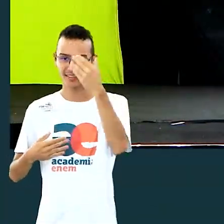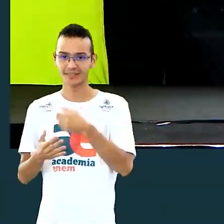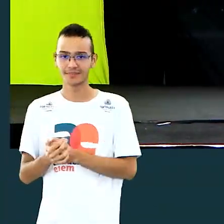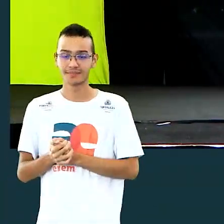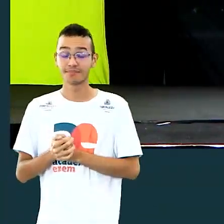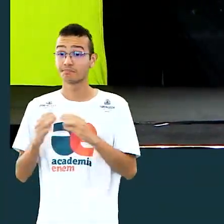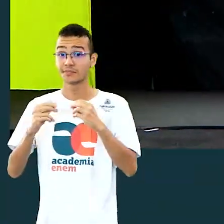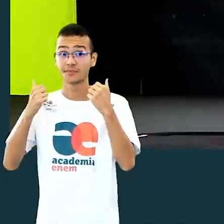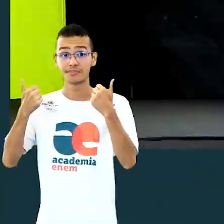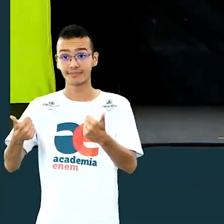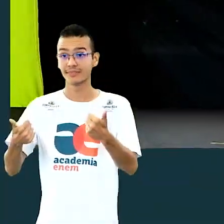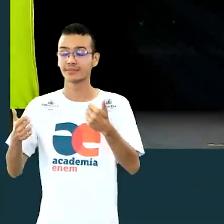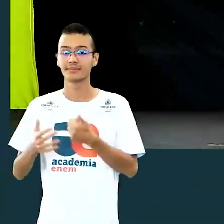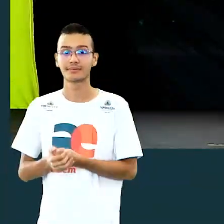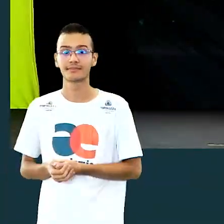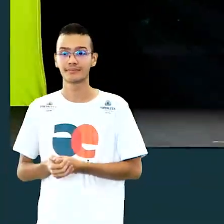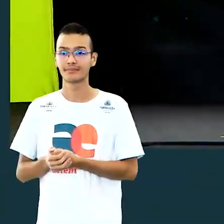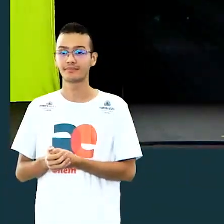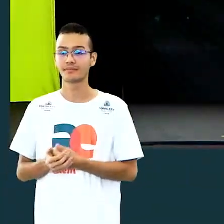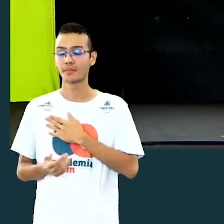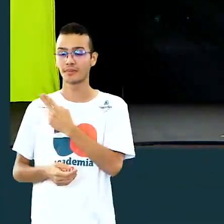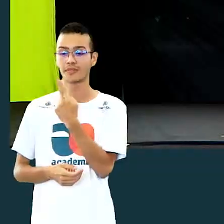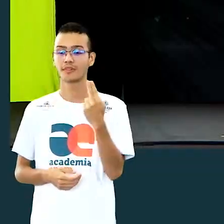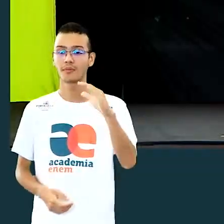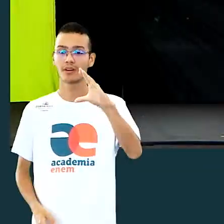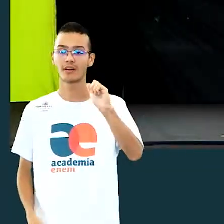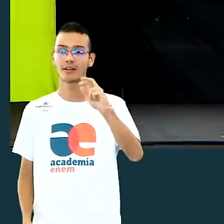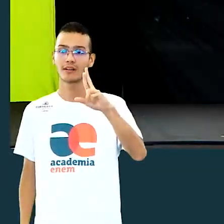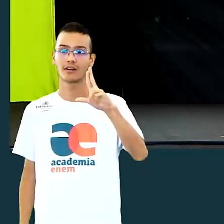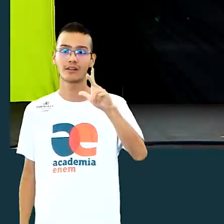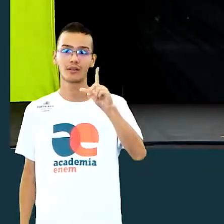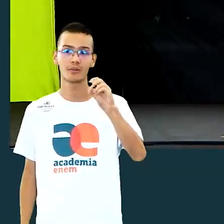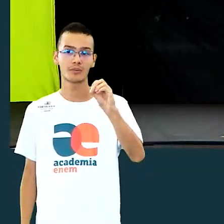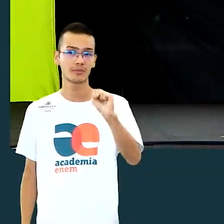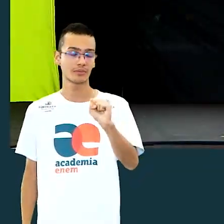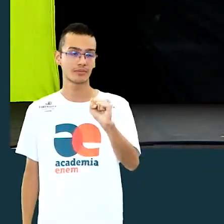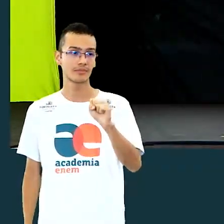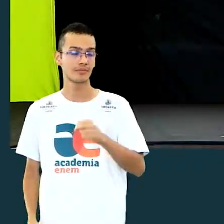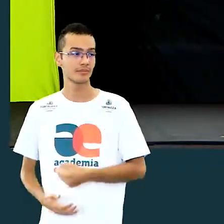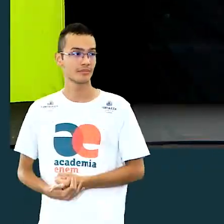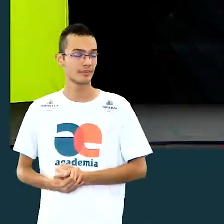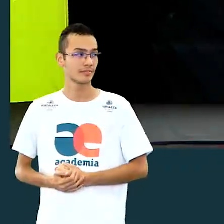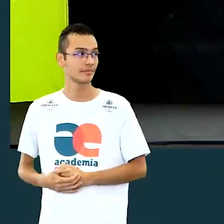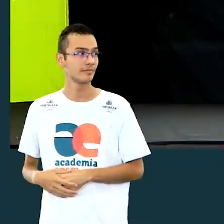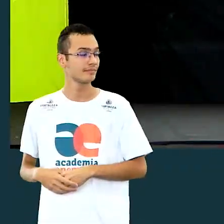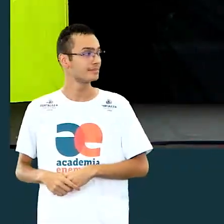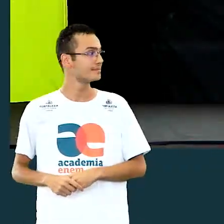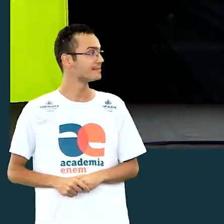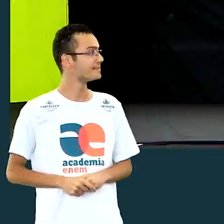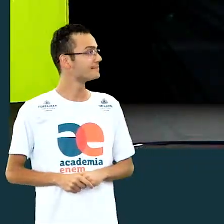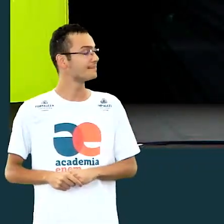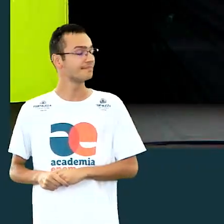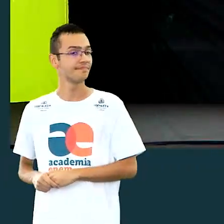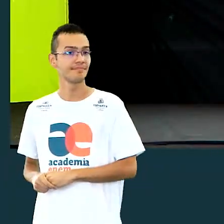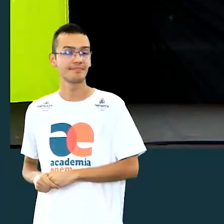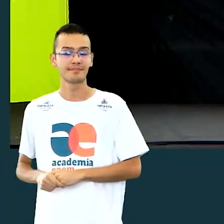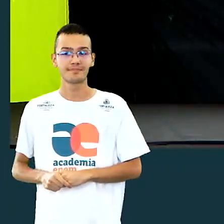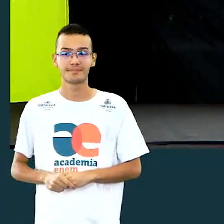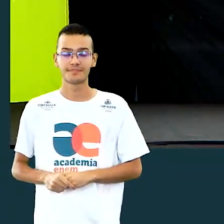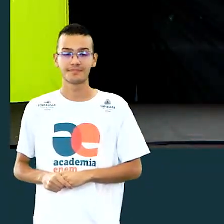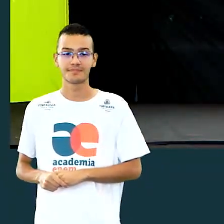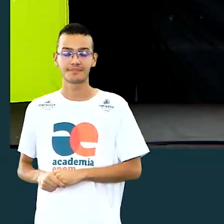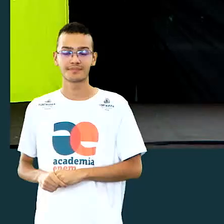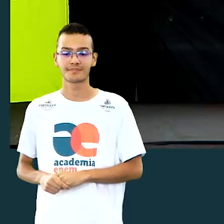Pessoal, meu nome é Carlos Júnior, tá aqui, acho que... Deixa eu ver... Para onde é,